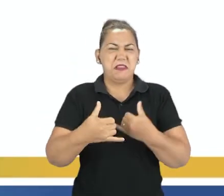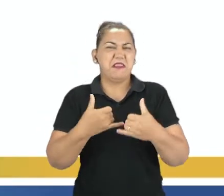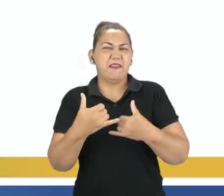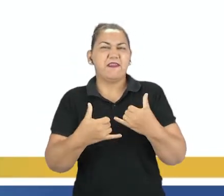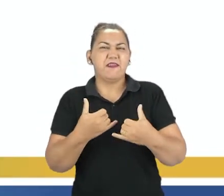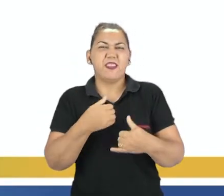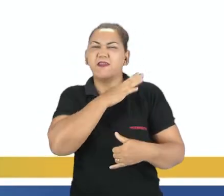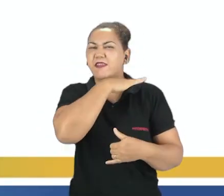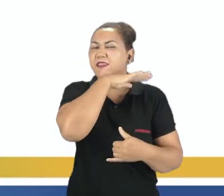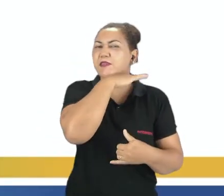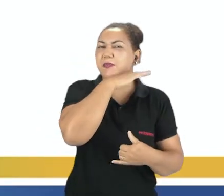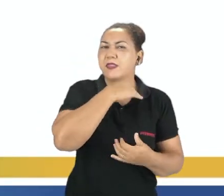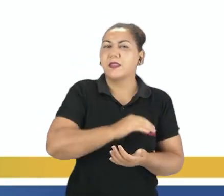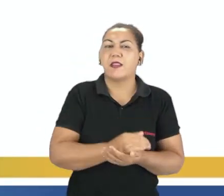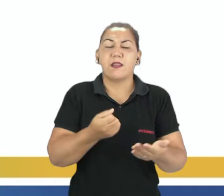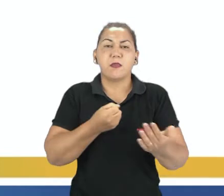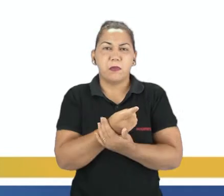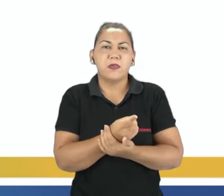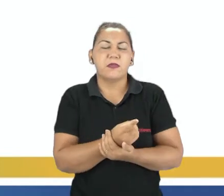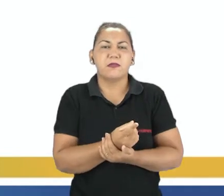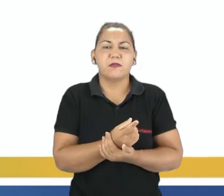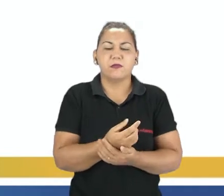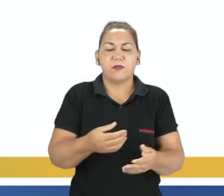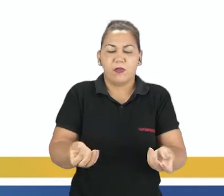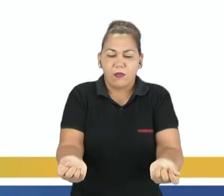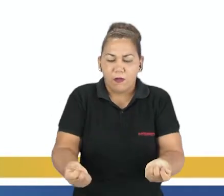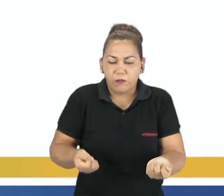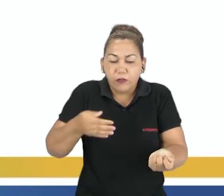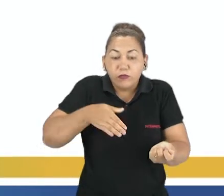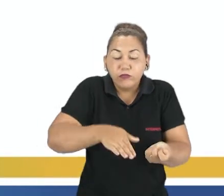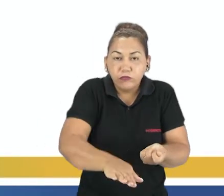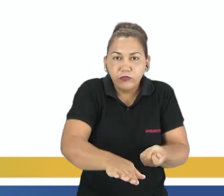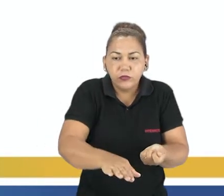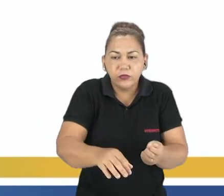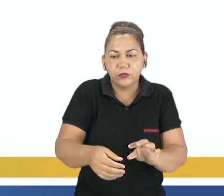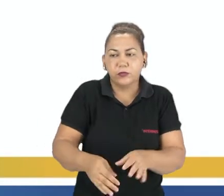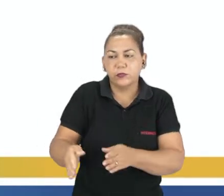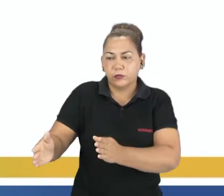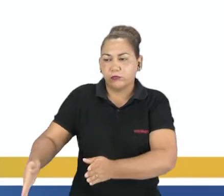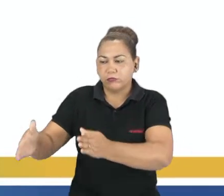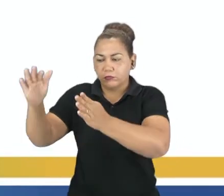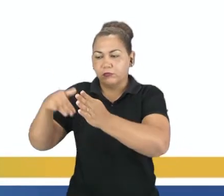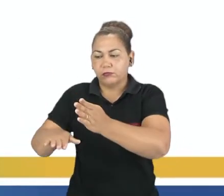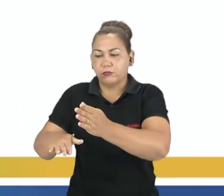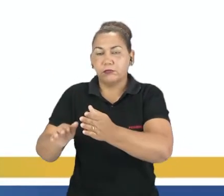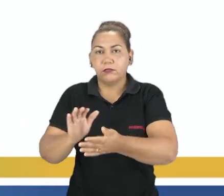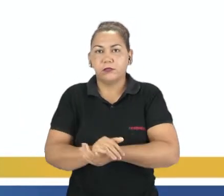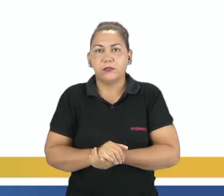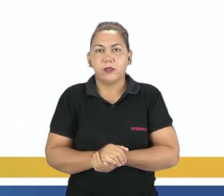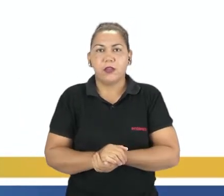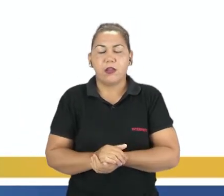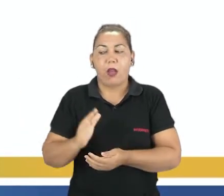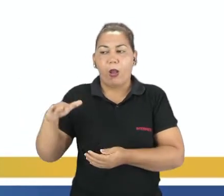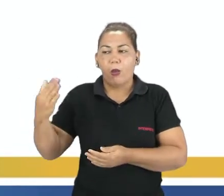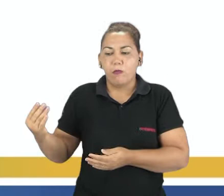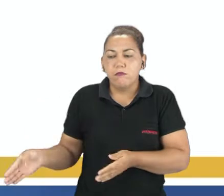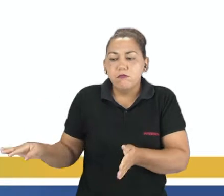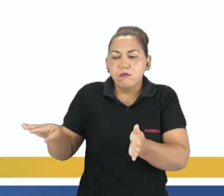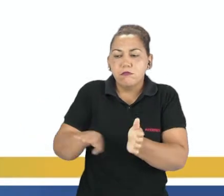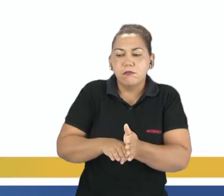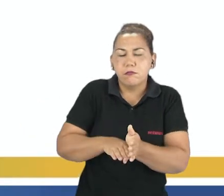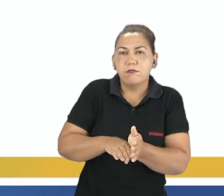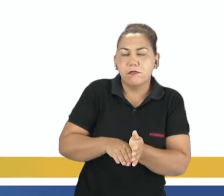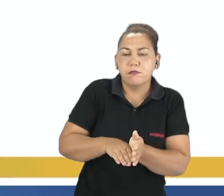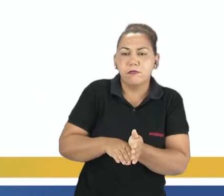casa. Puseram uma na gaveta, outra na prateleira ao lado. Quando ela chegou do trabalho e foi mudar a roupa, foi